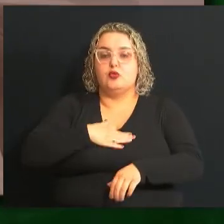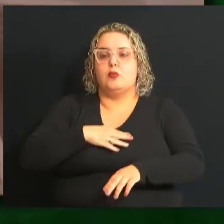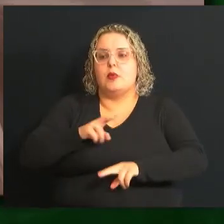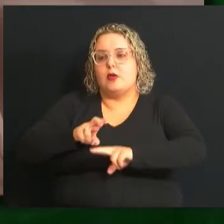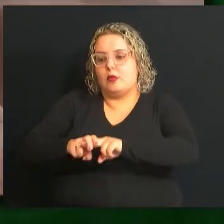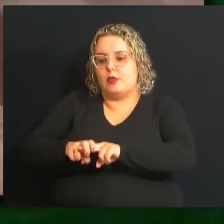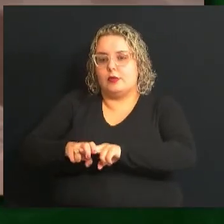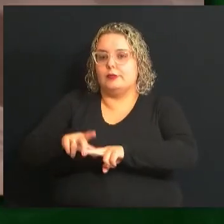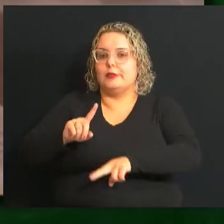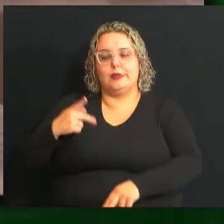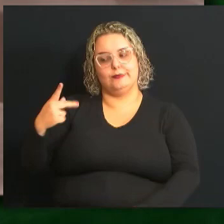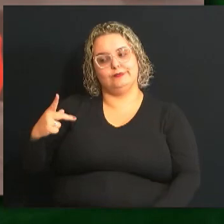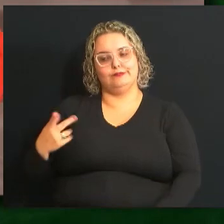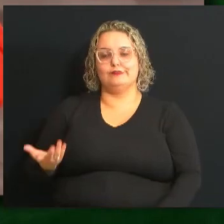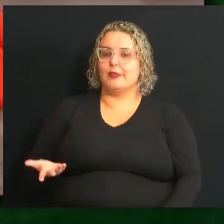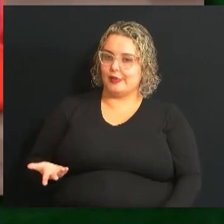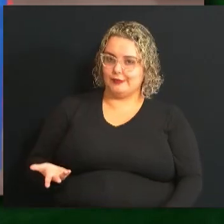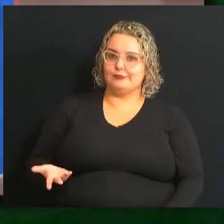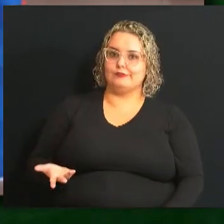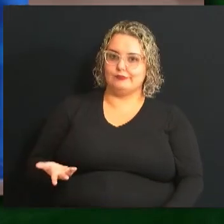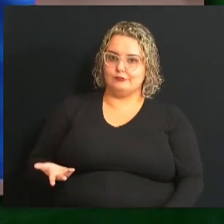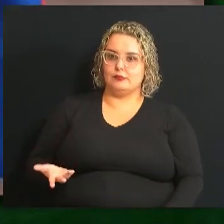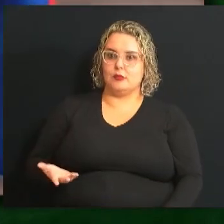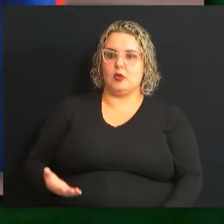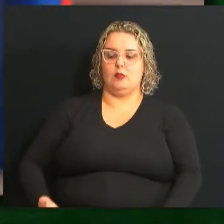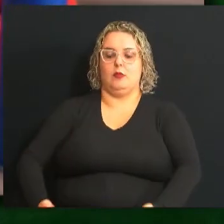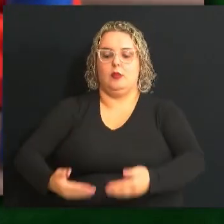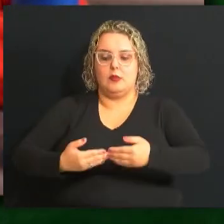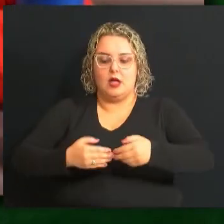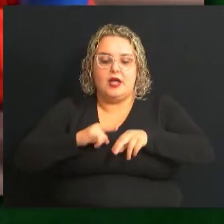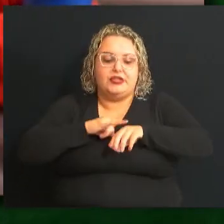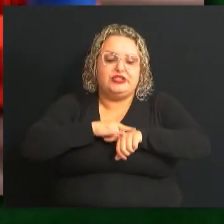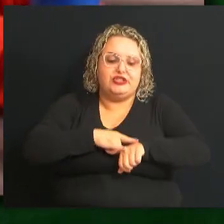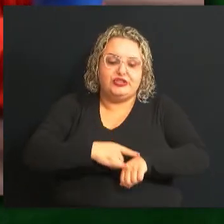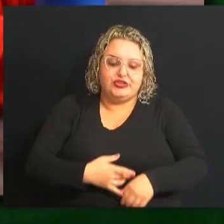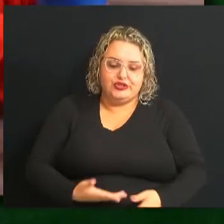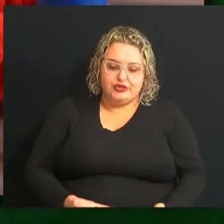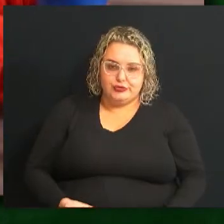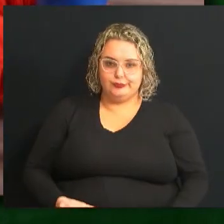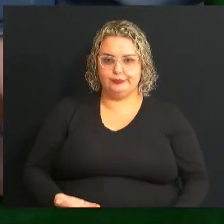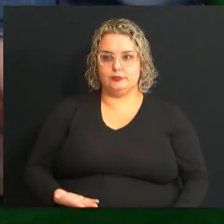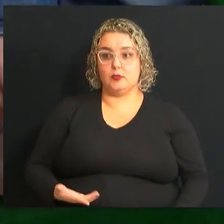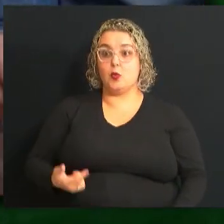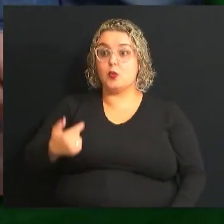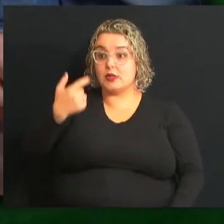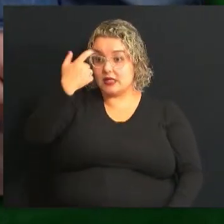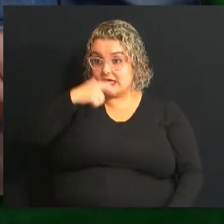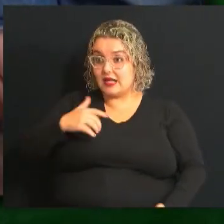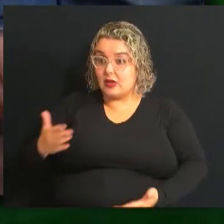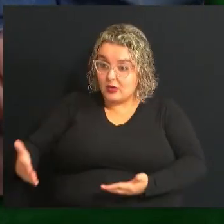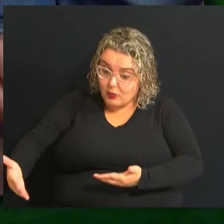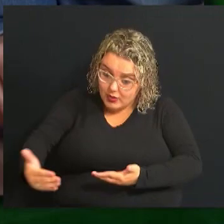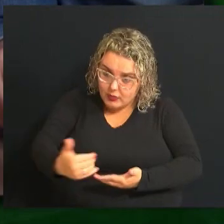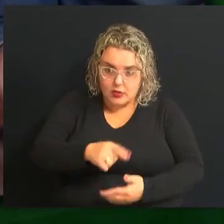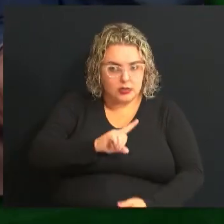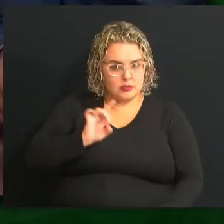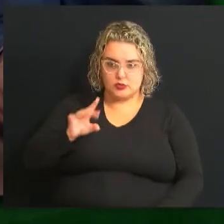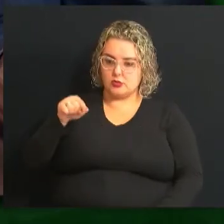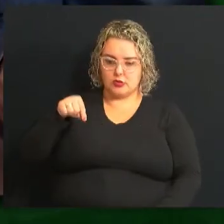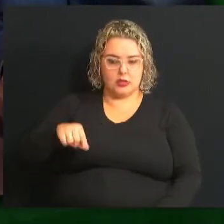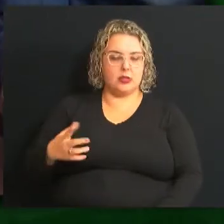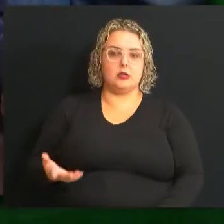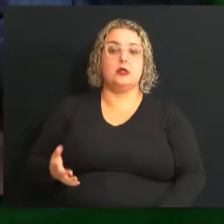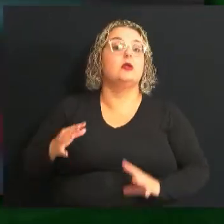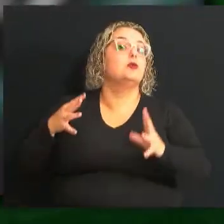dele, né? Aquele que eu acolho, né? E não só ele, todos, né?